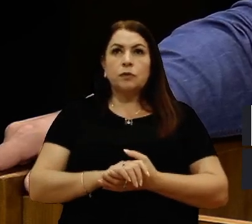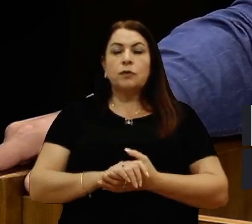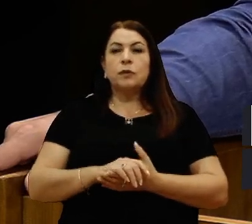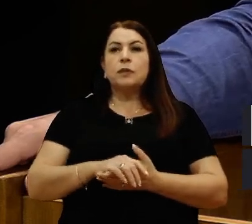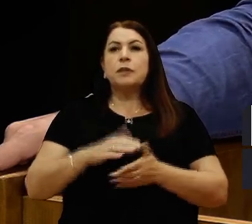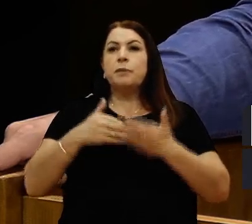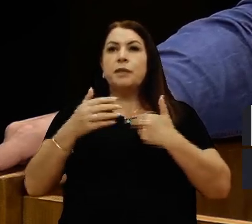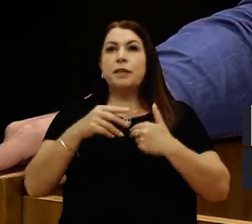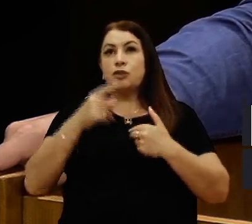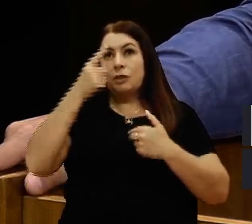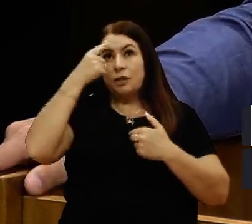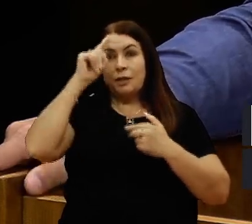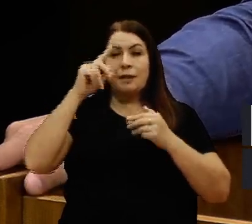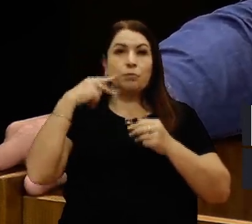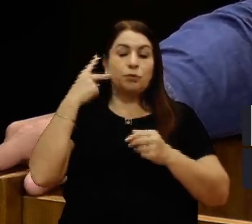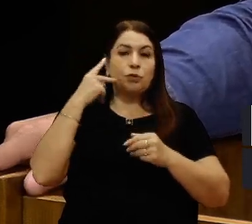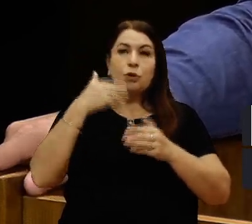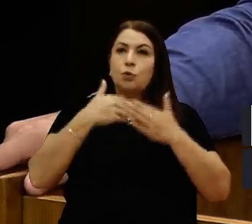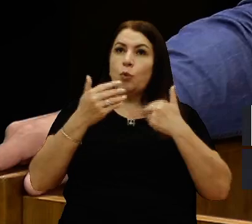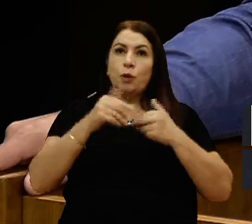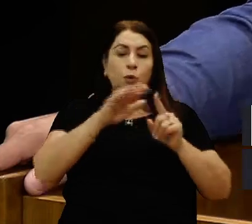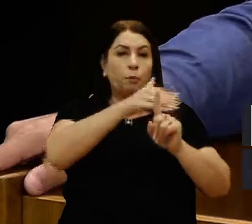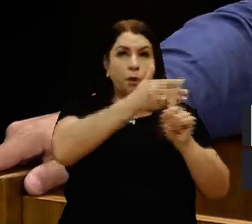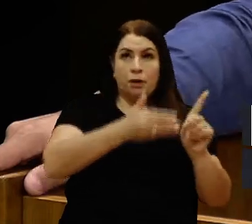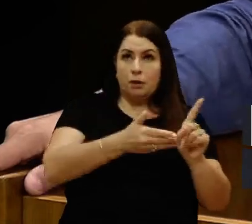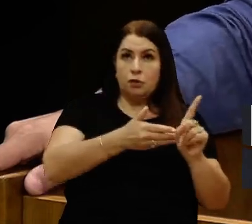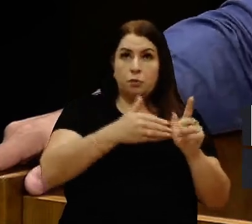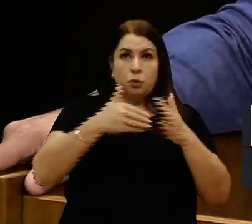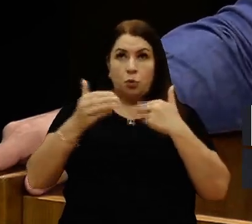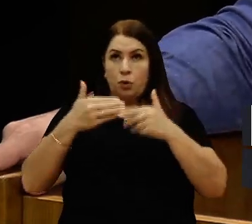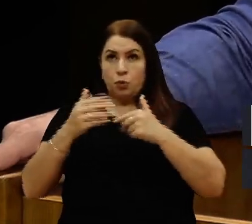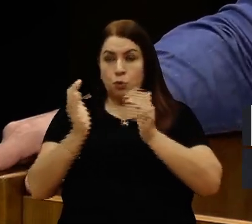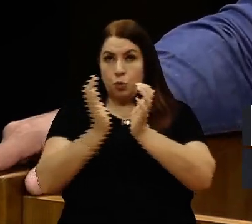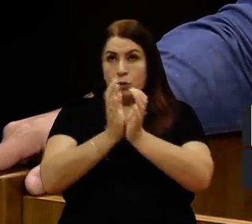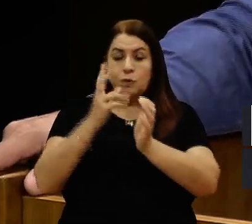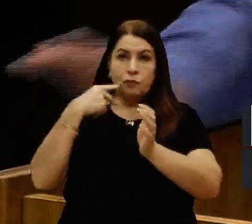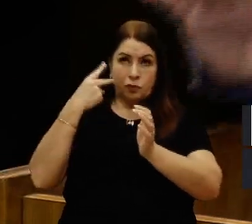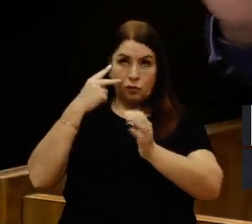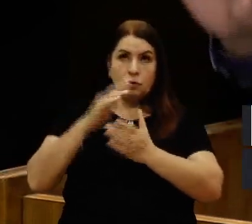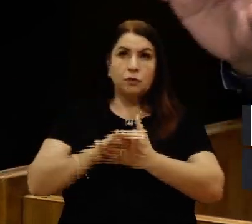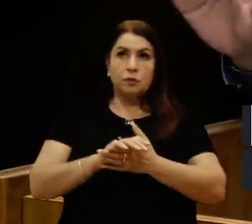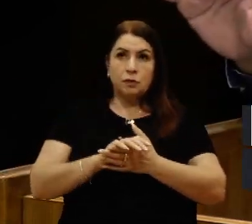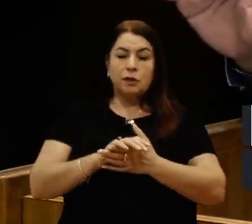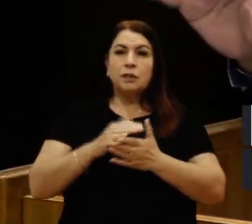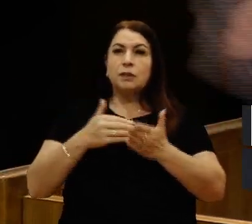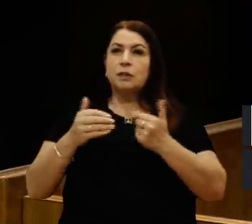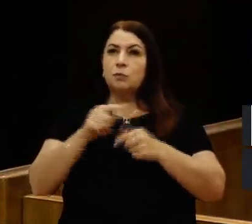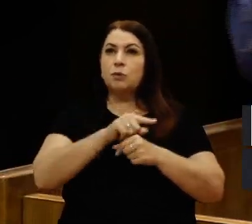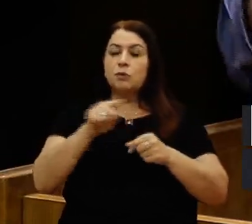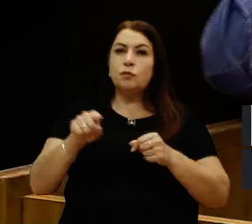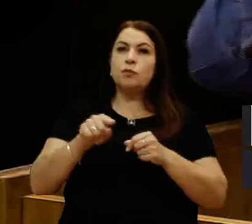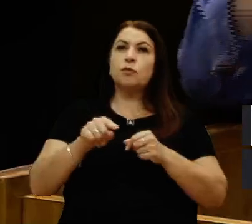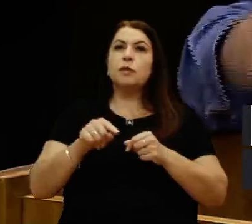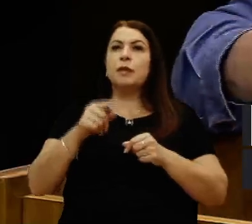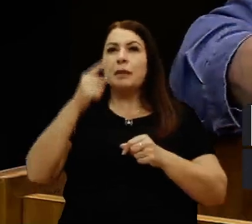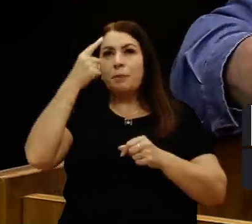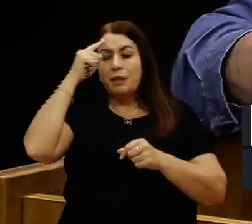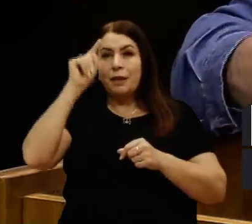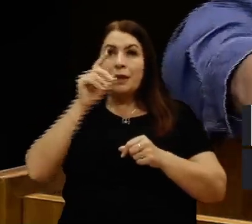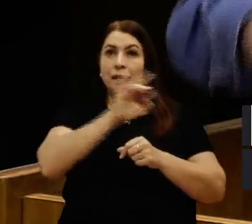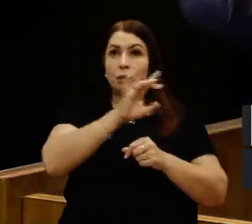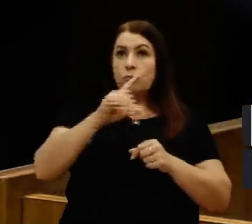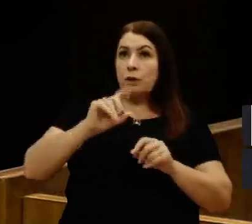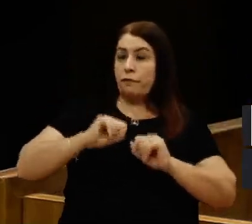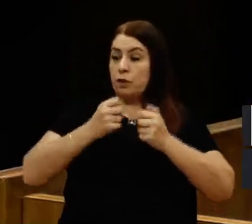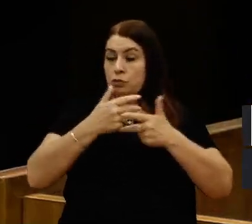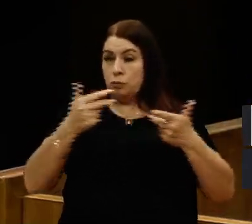ideologia. Então, para mim, se hoje viesse qualquer homenagem para qualquer um dos colegas vereadores, independente da ideologia, que eu tenho a minha e cada um tem a